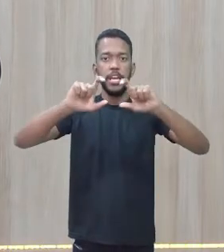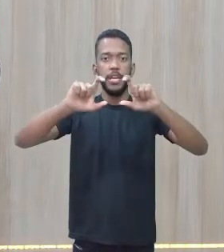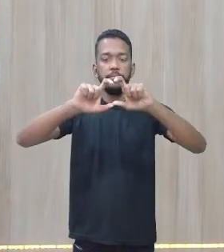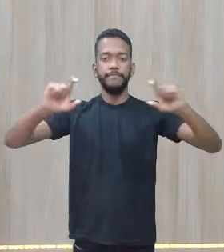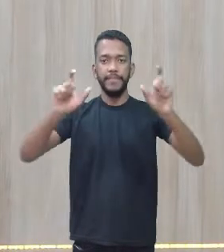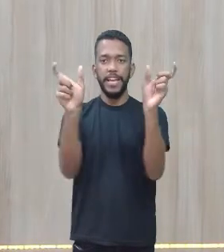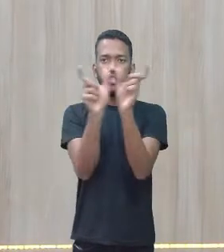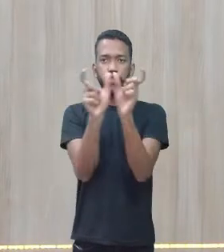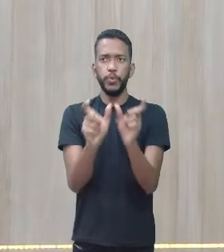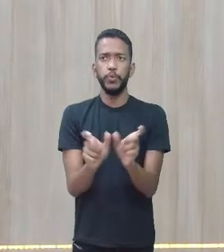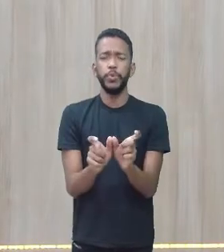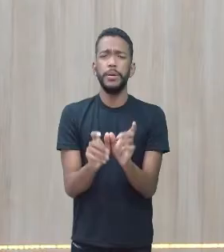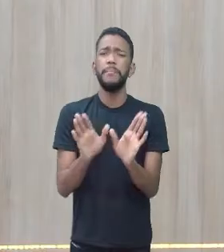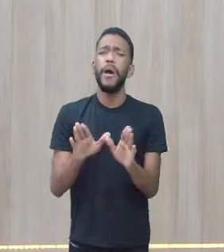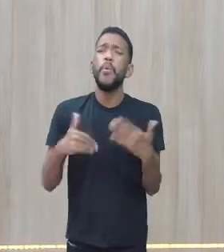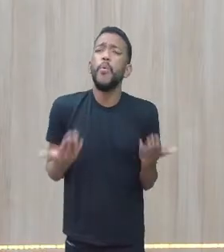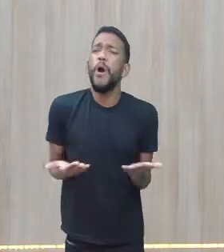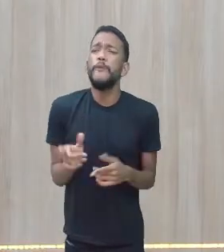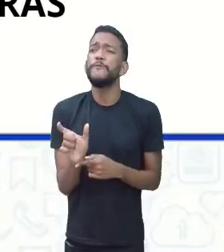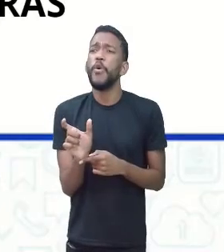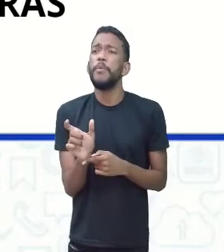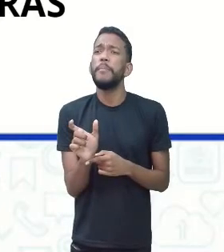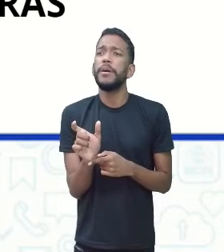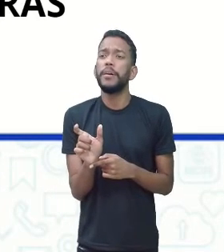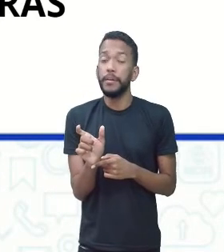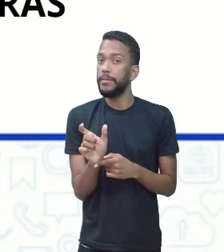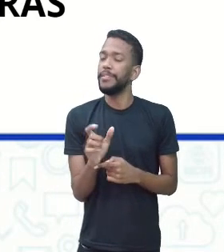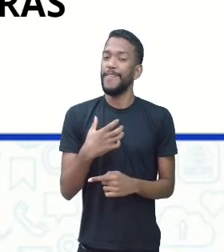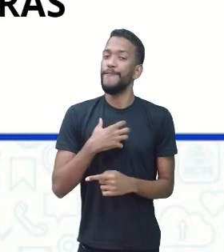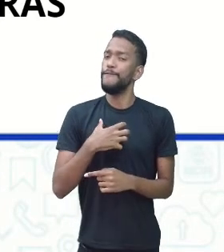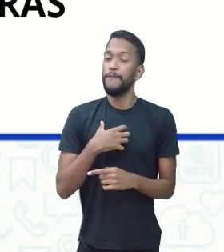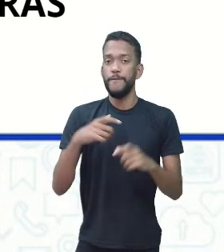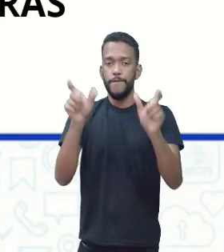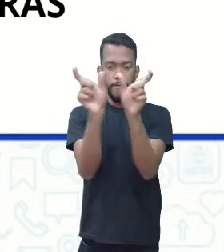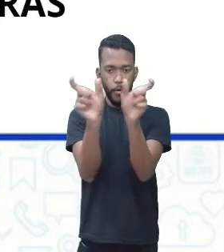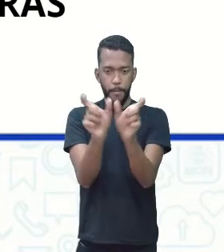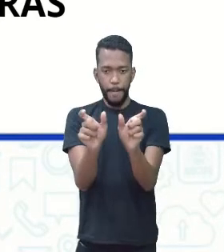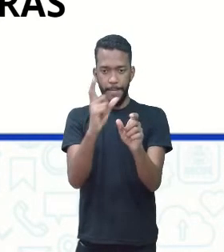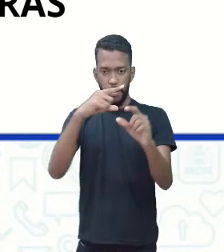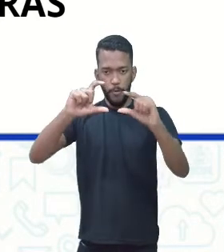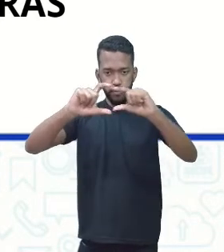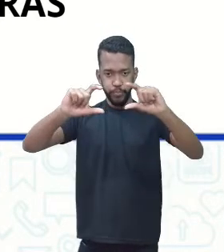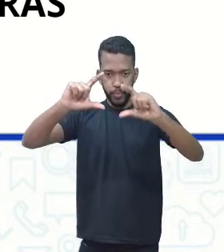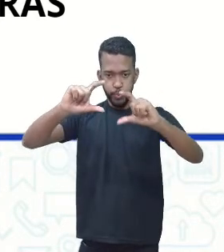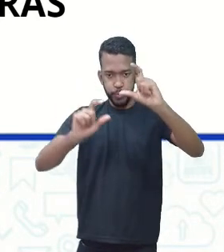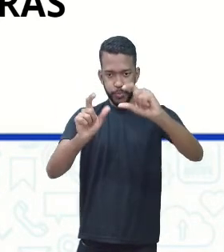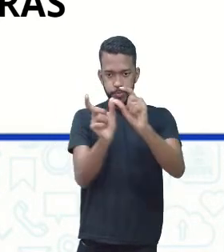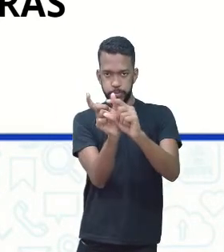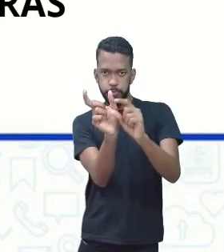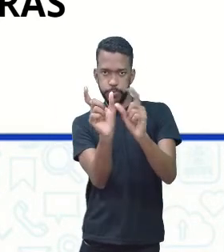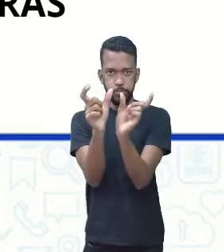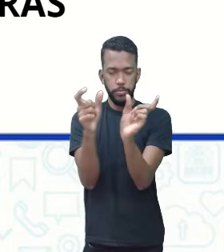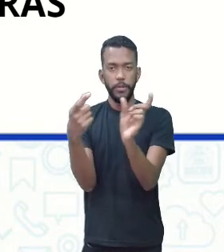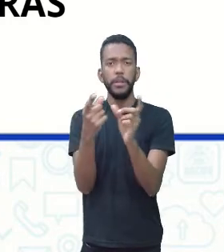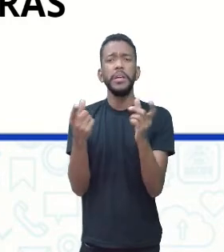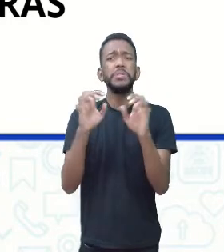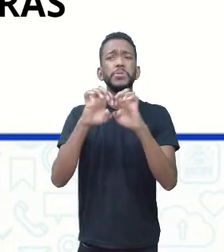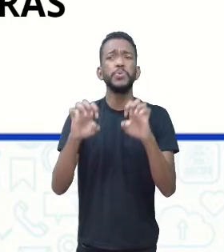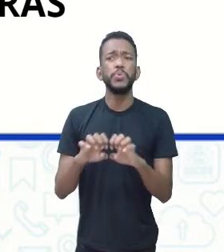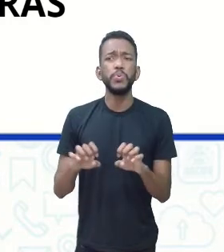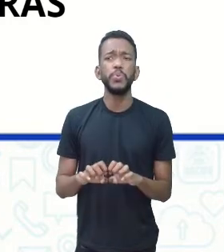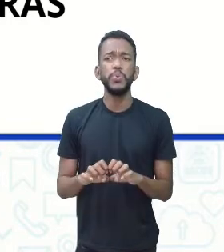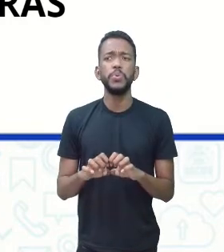De que forma? A forma das palavras. E de que estrutura?